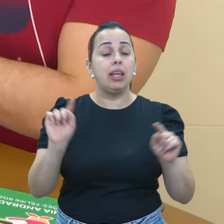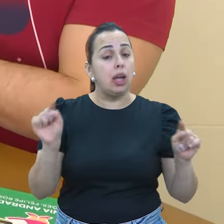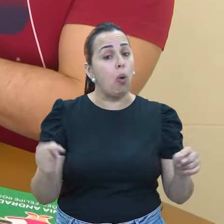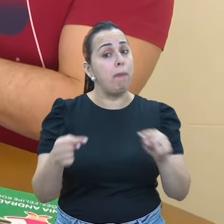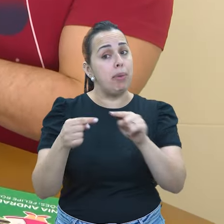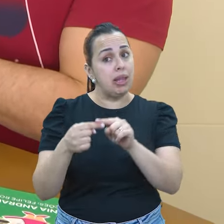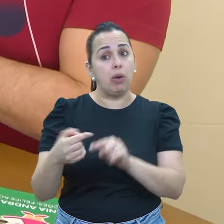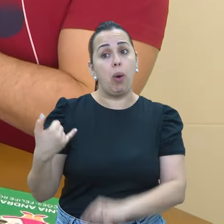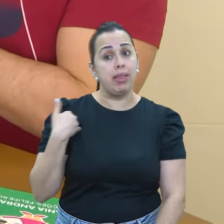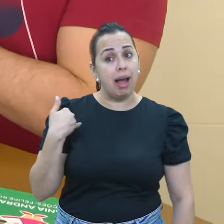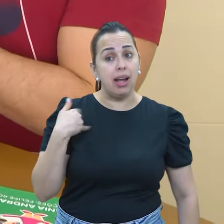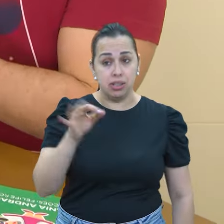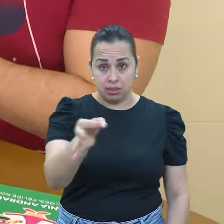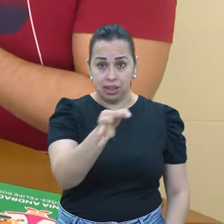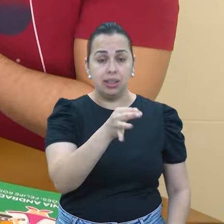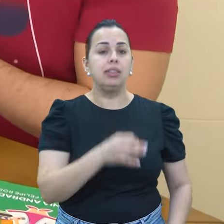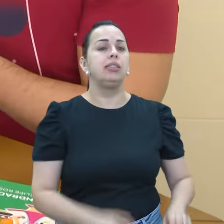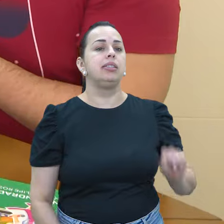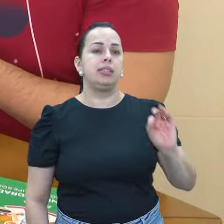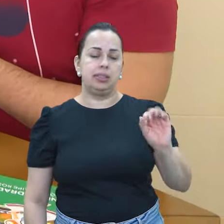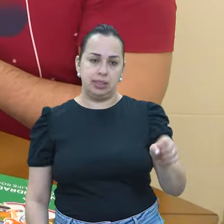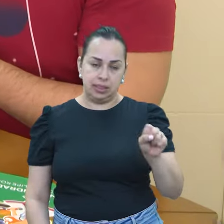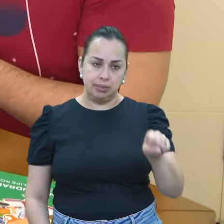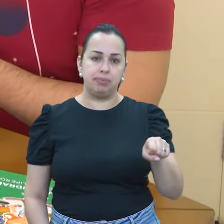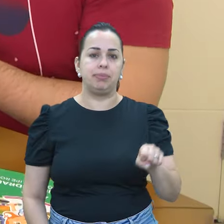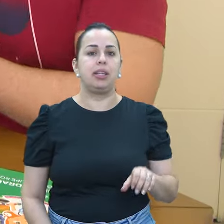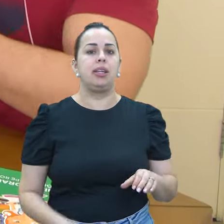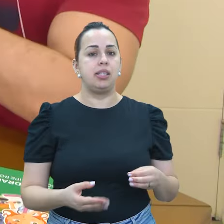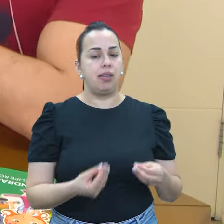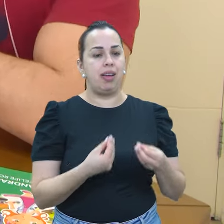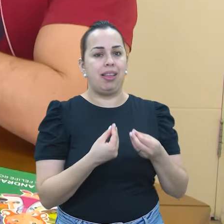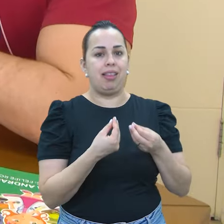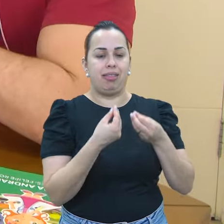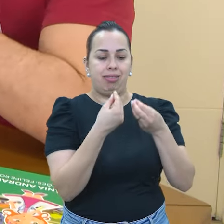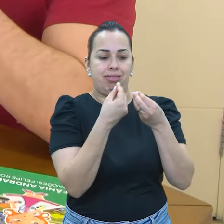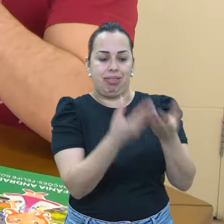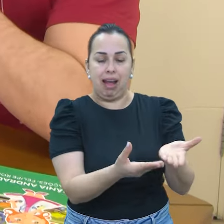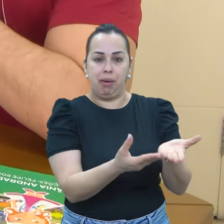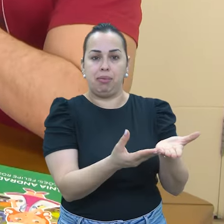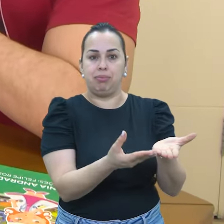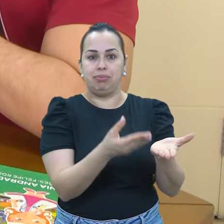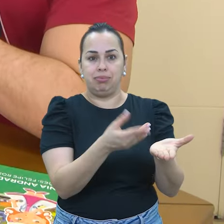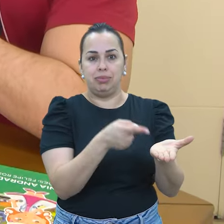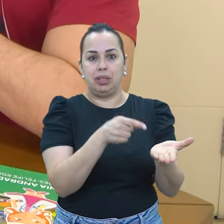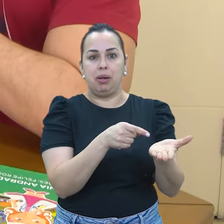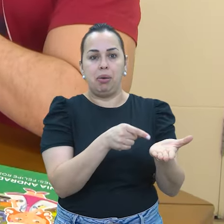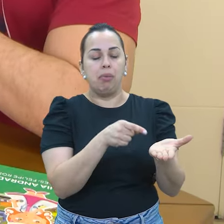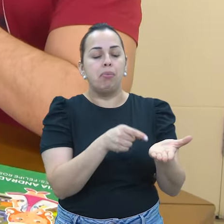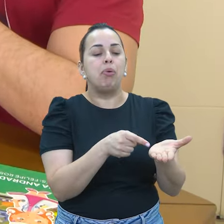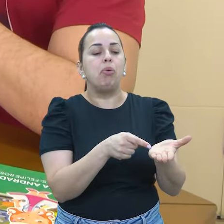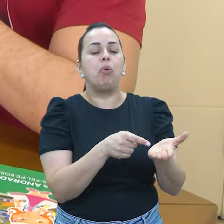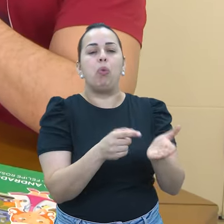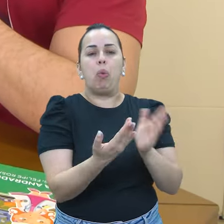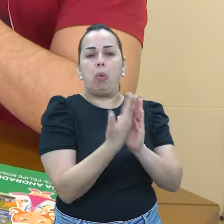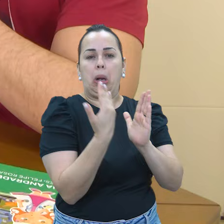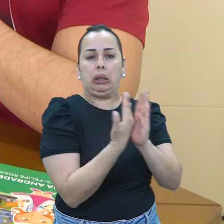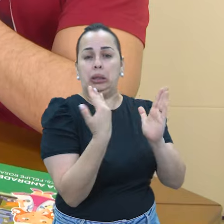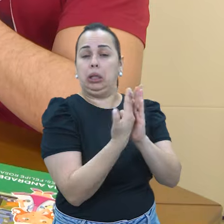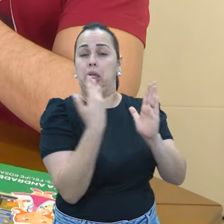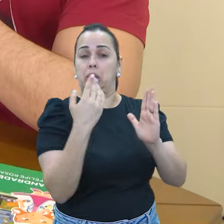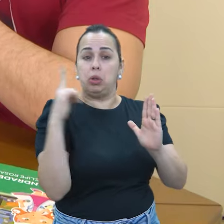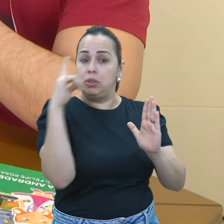certeza. Principalmente de acordo com a faixa etária, né? Com certeza. Então, a gente é aquilo que a gente diz. Você vai entregar um machado de